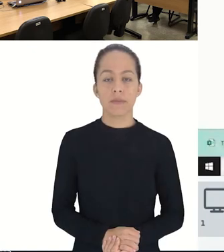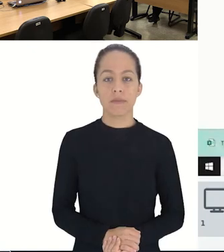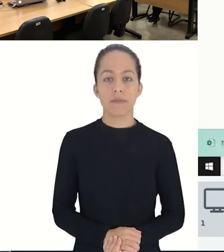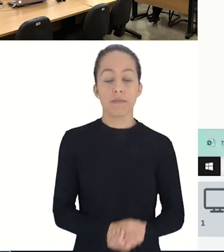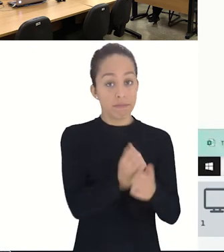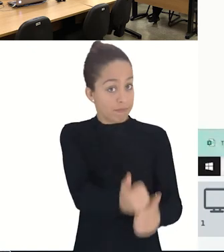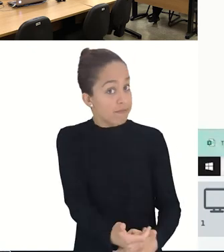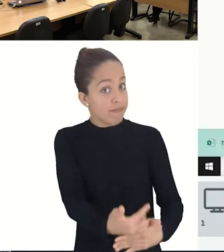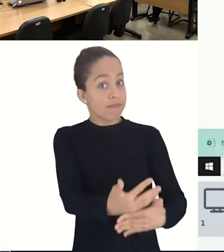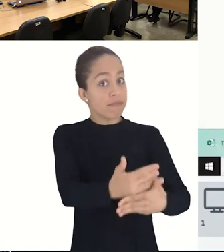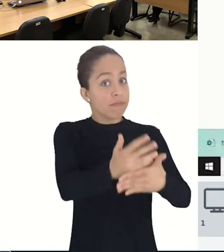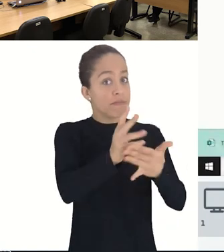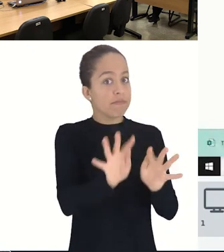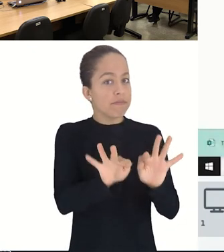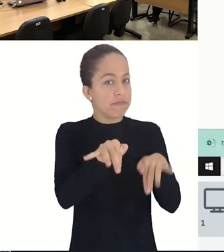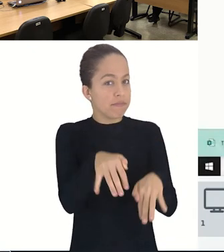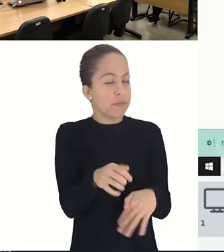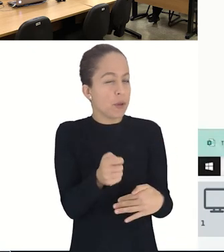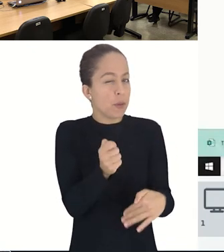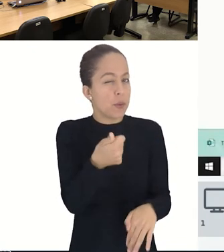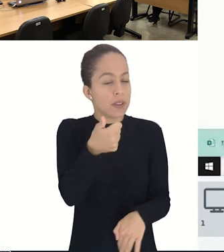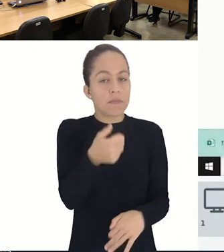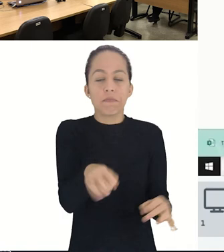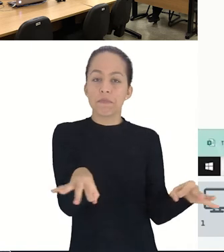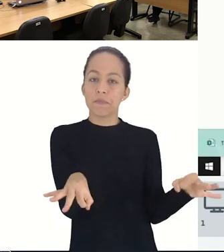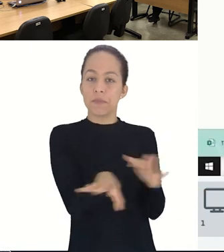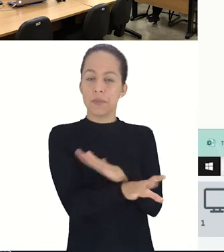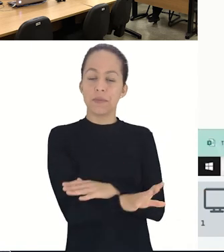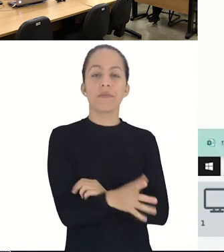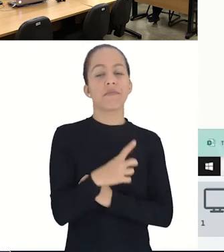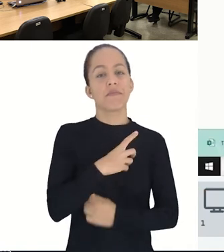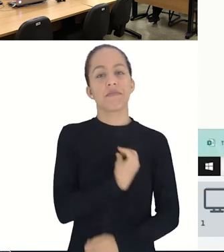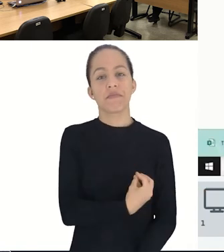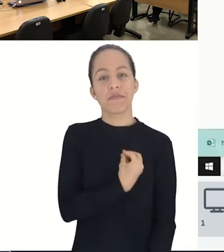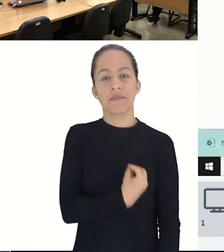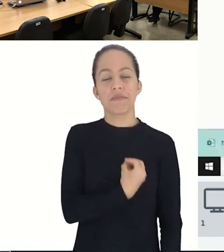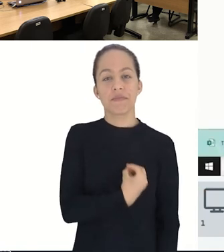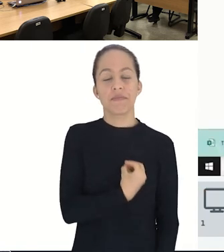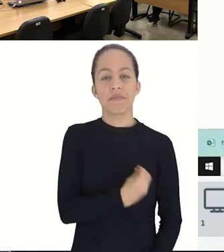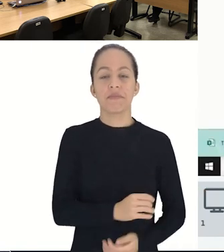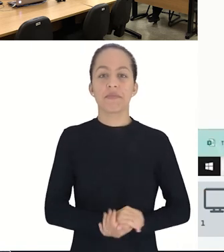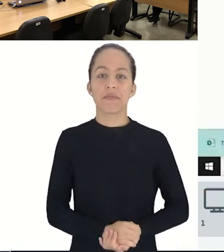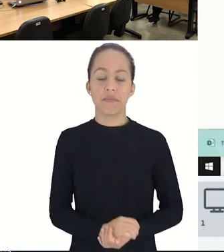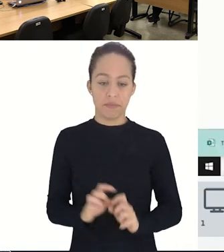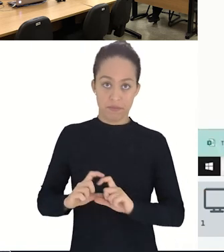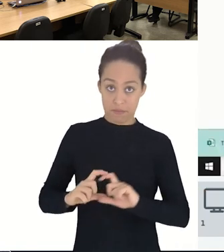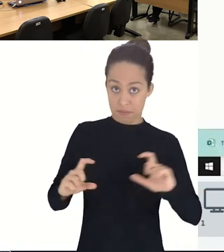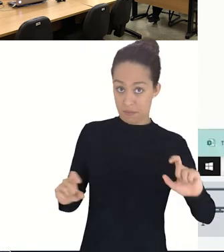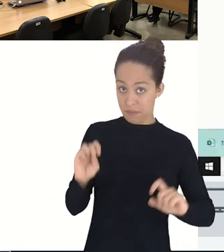Já estamos nos aproximando do final da lista. Pronto, chegamos ao final da